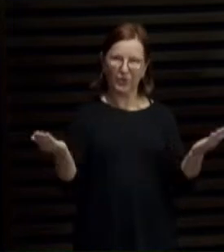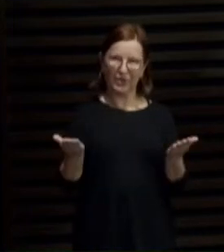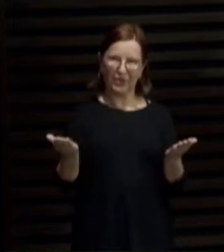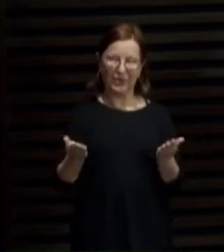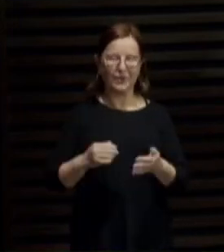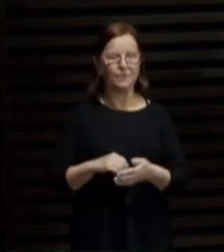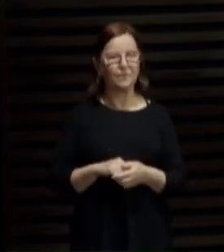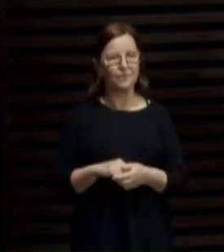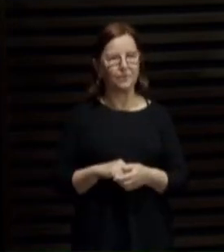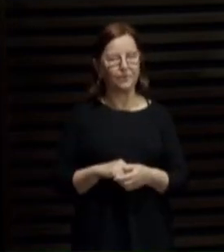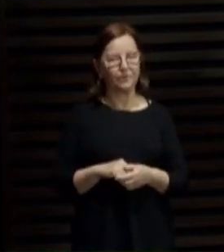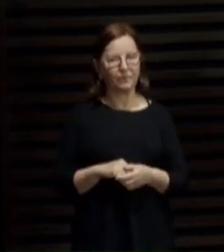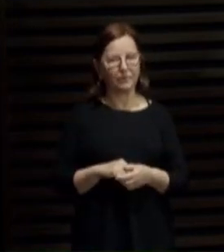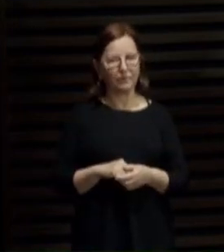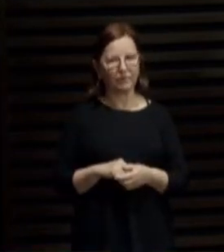Eu venho de uma